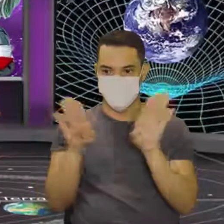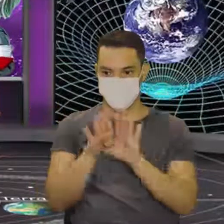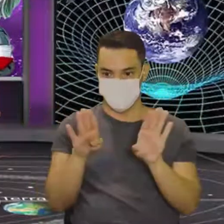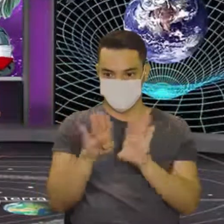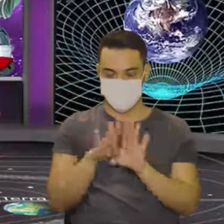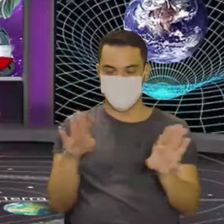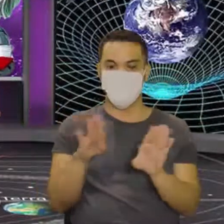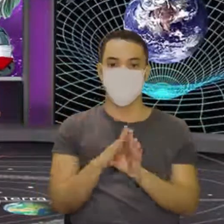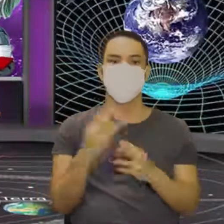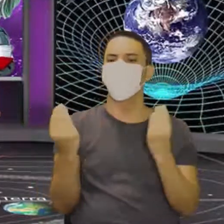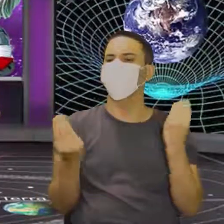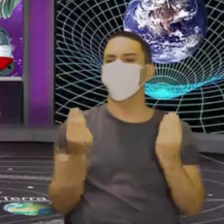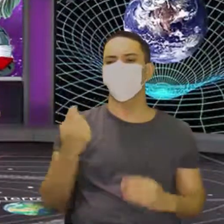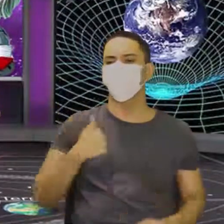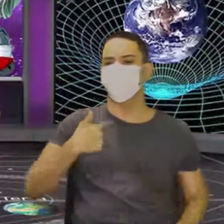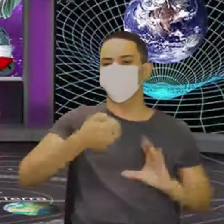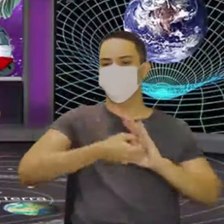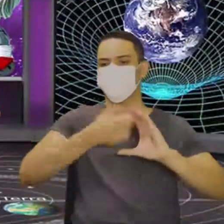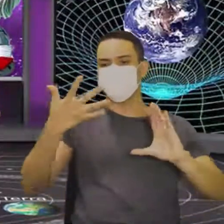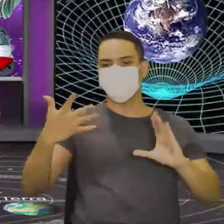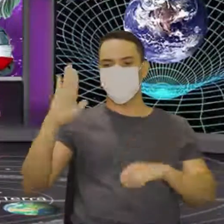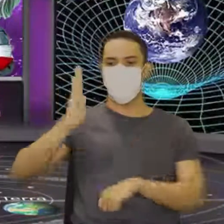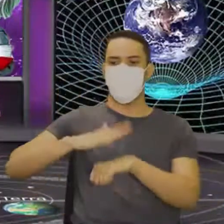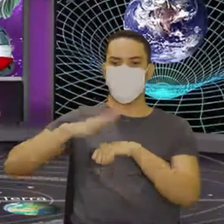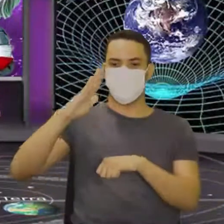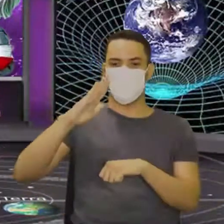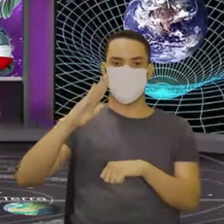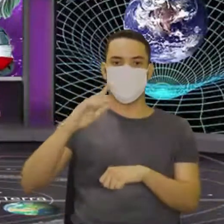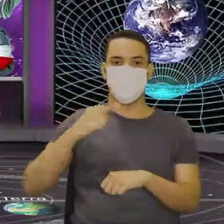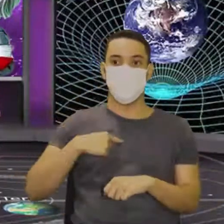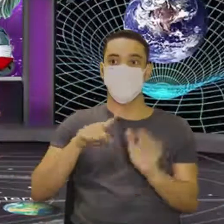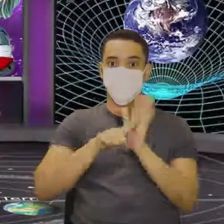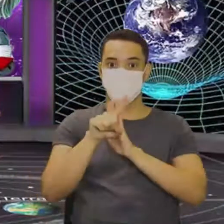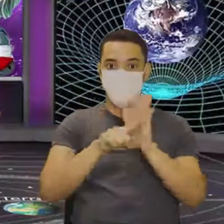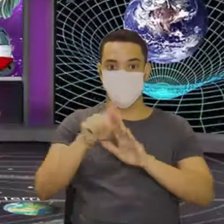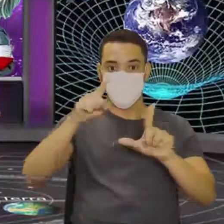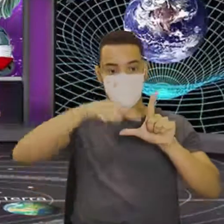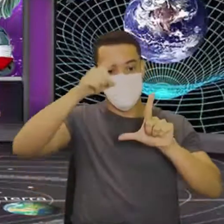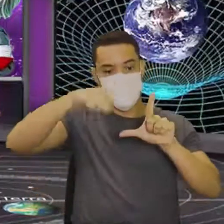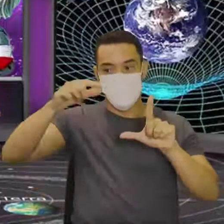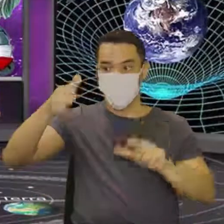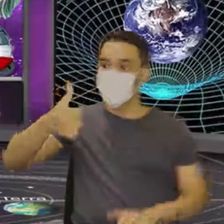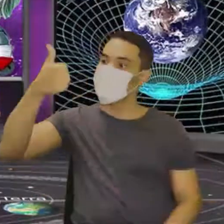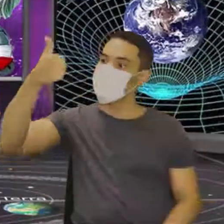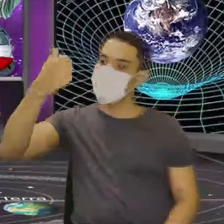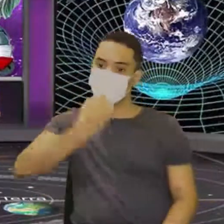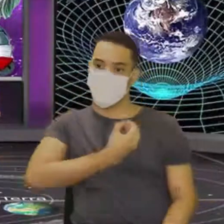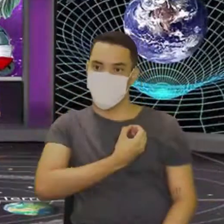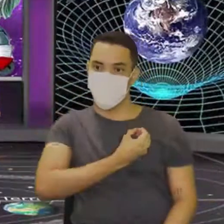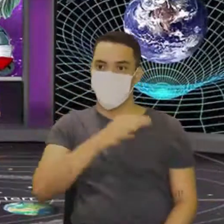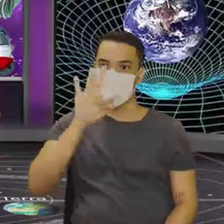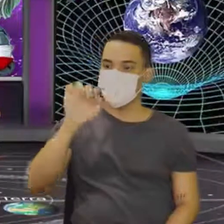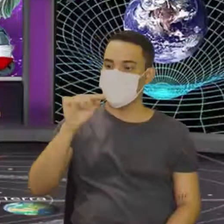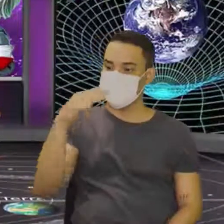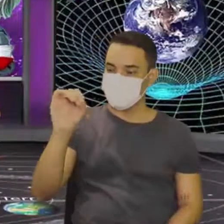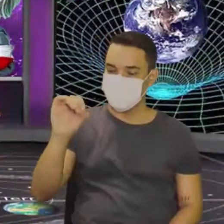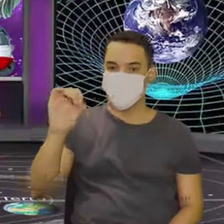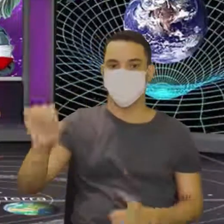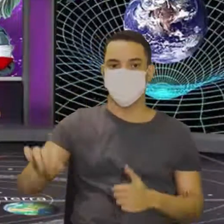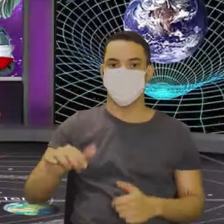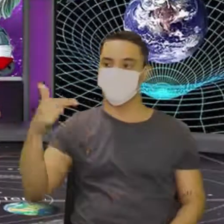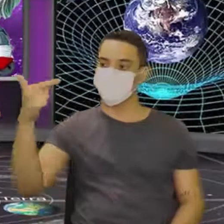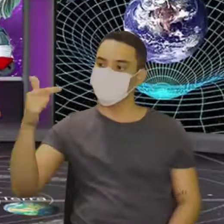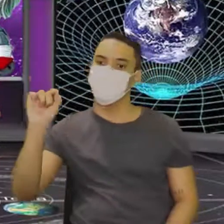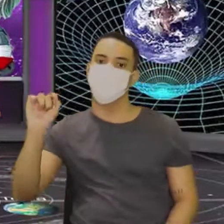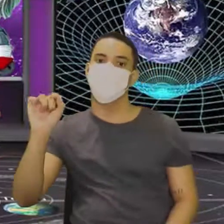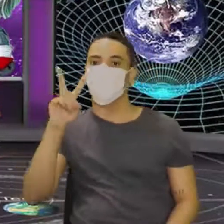pessoal? Aí, como é que você caracteriza mais? É só você ir lá no gráfico. O primeiro número é a tensão, aqui